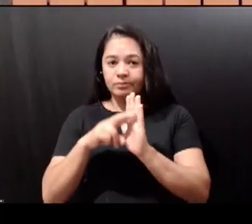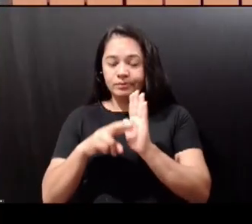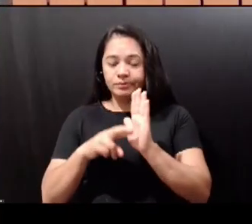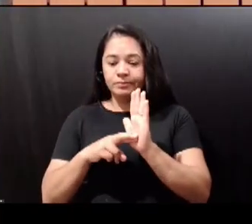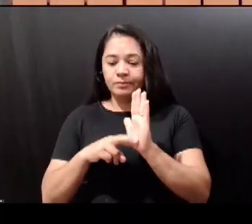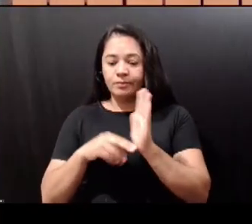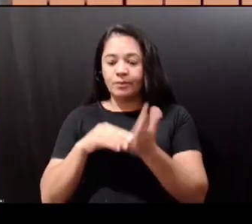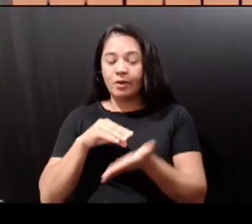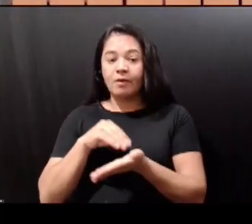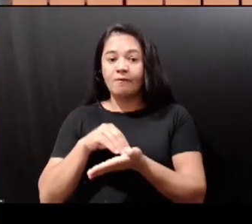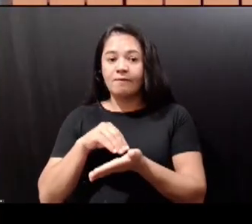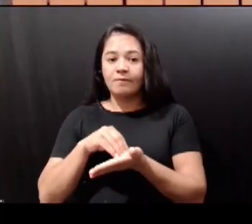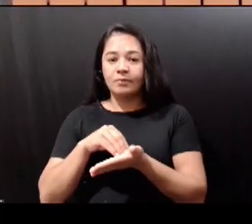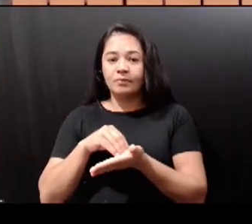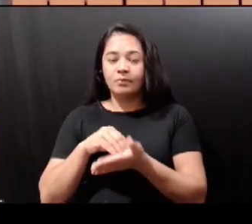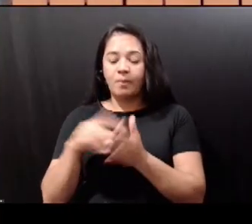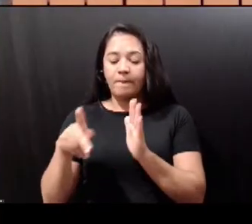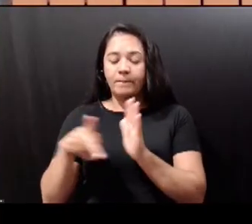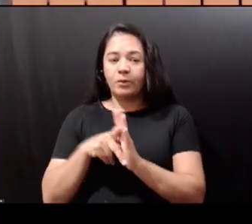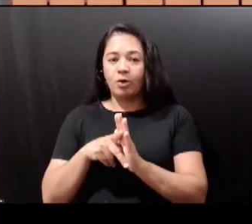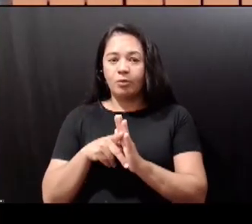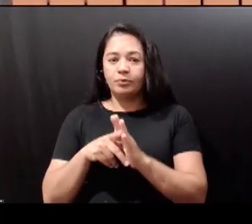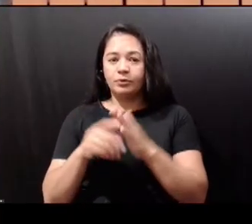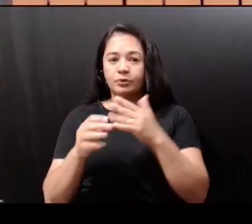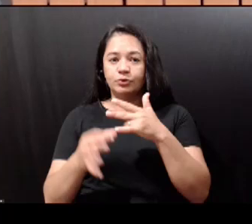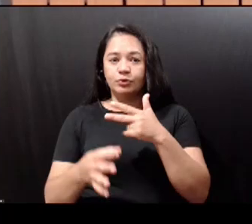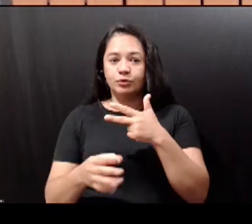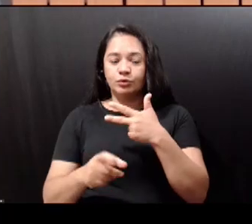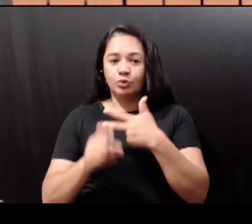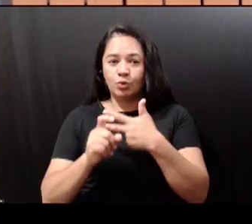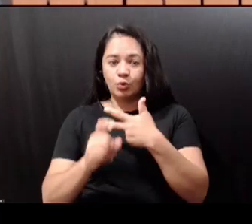do Poder Executivo, fica a concessionária